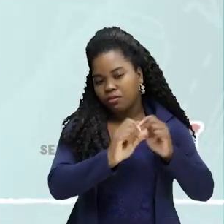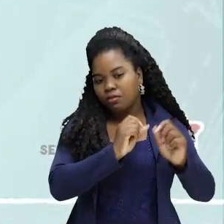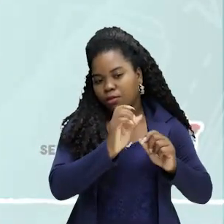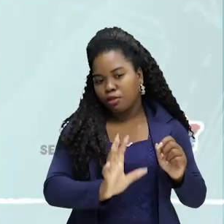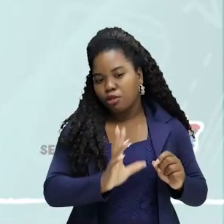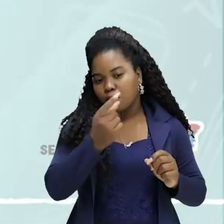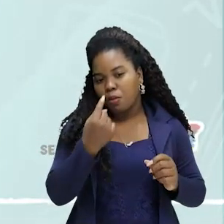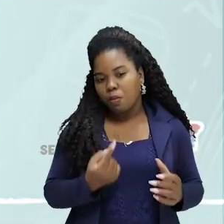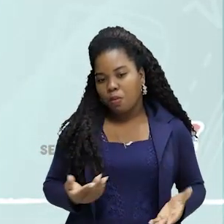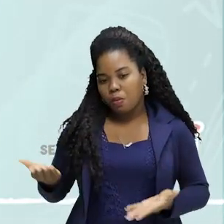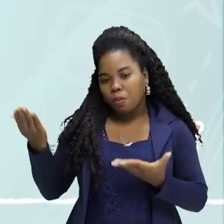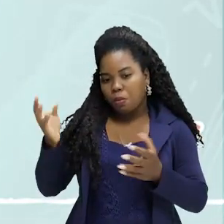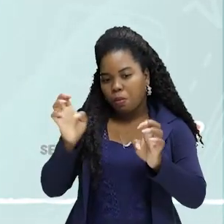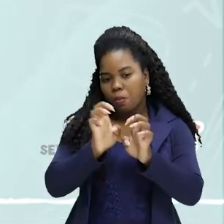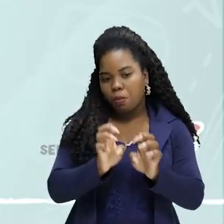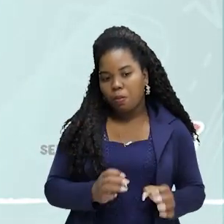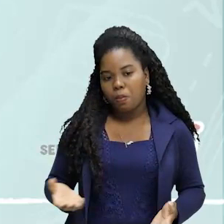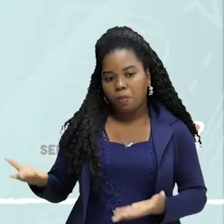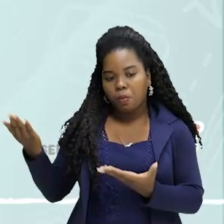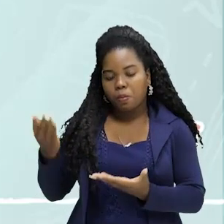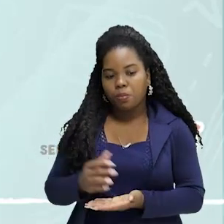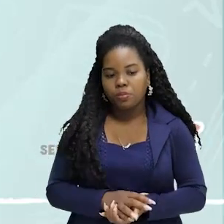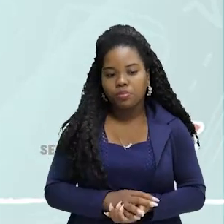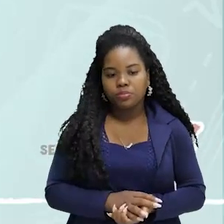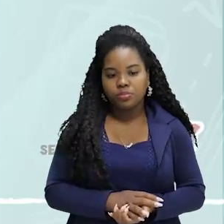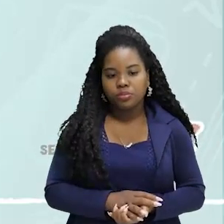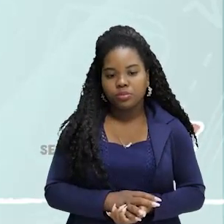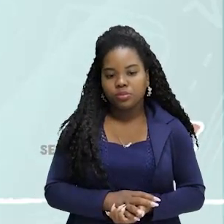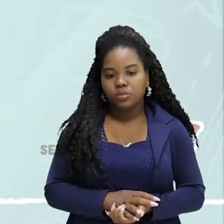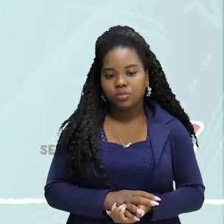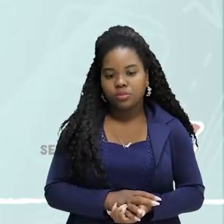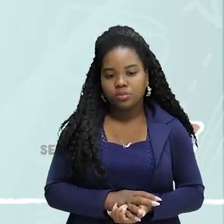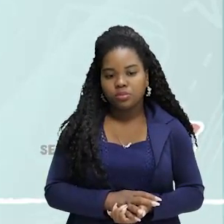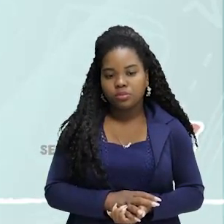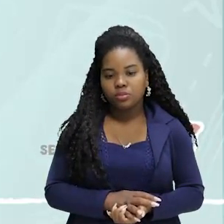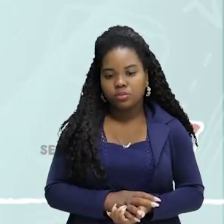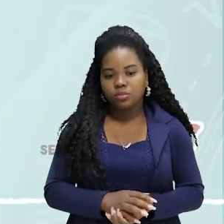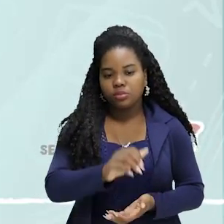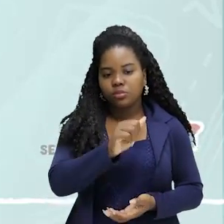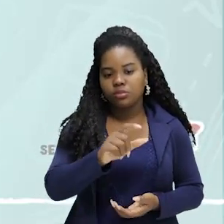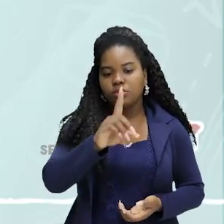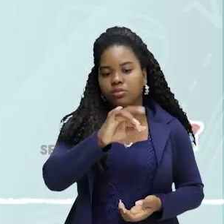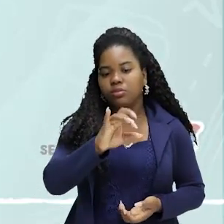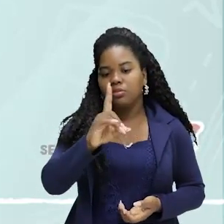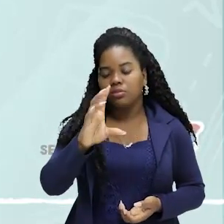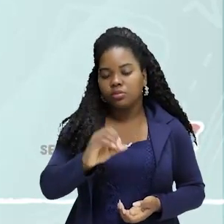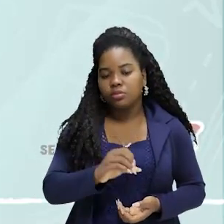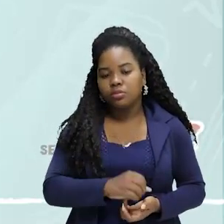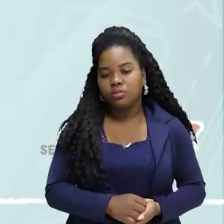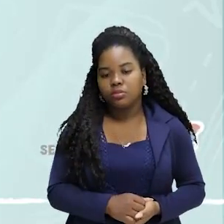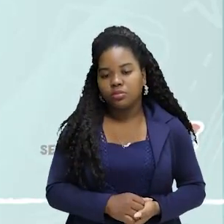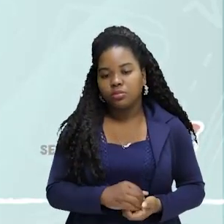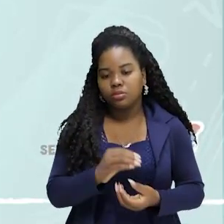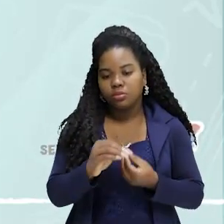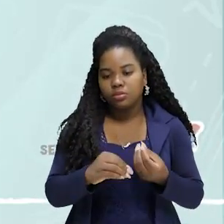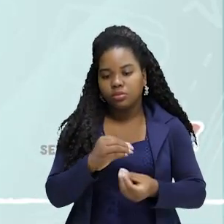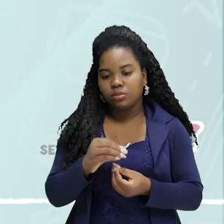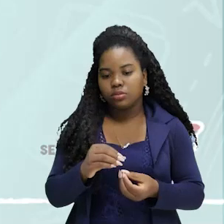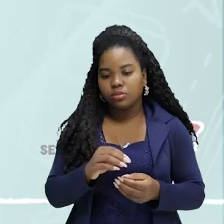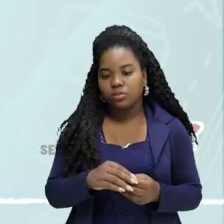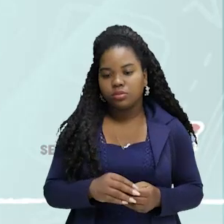isso aqui. Nós temos inicialmente, ó, o aldeído, esse aldeído ele vai se oxidar